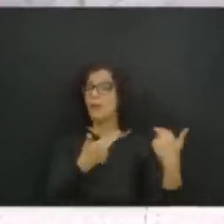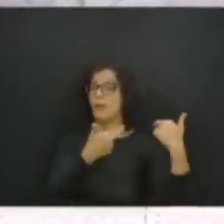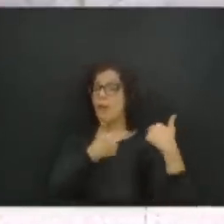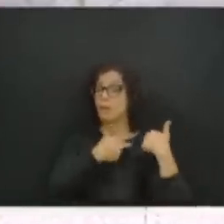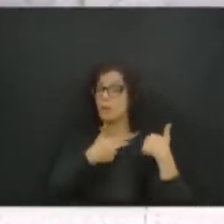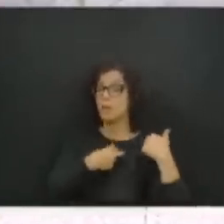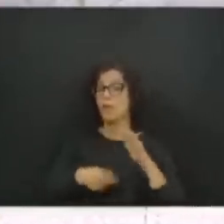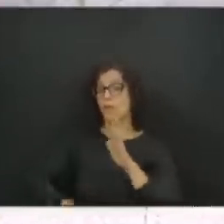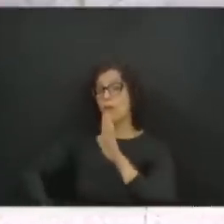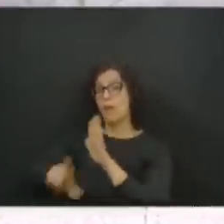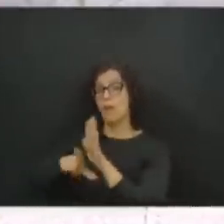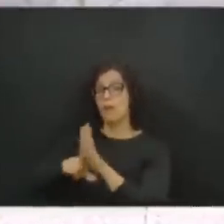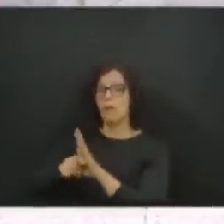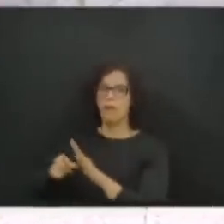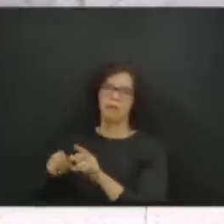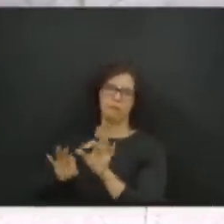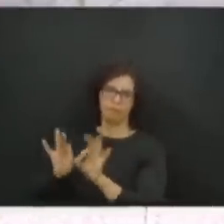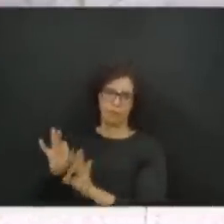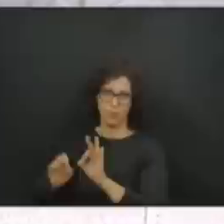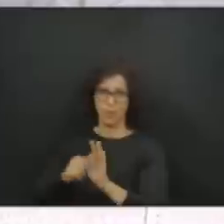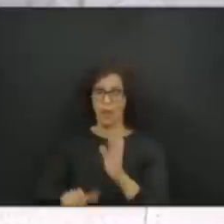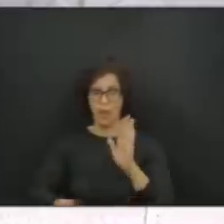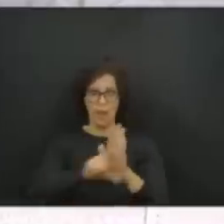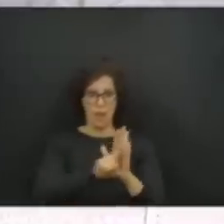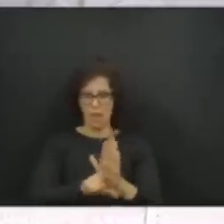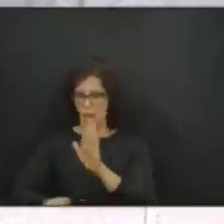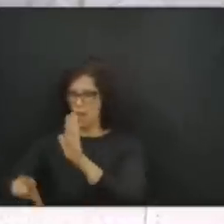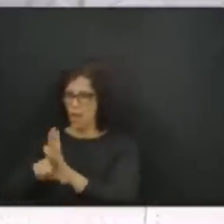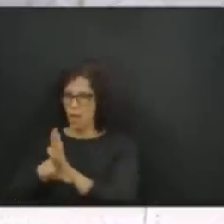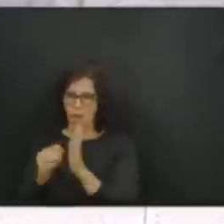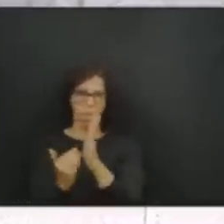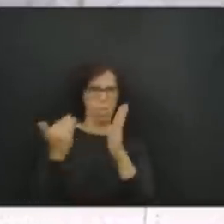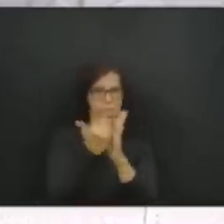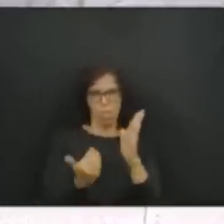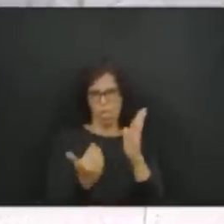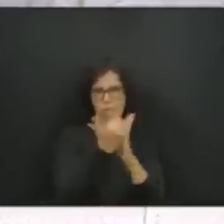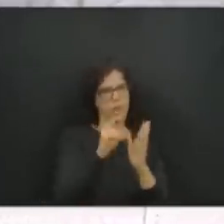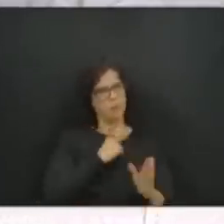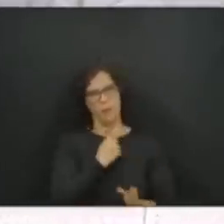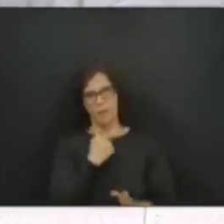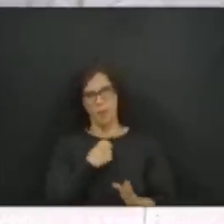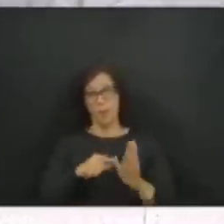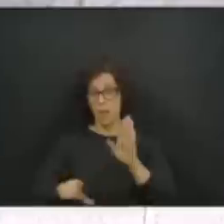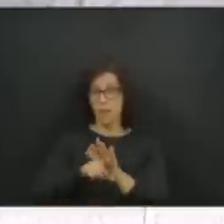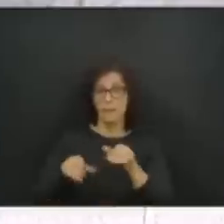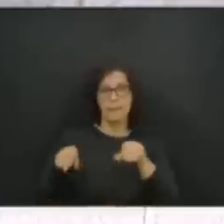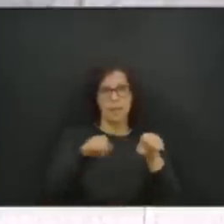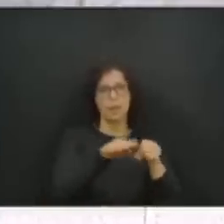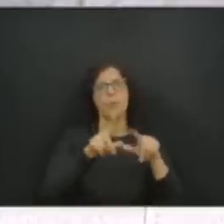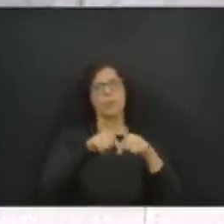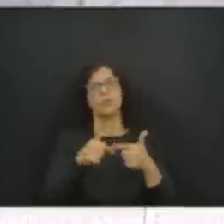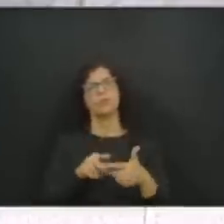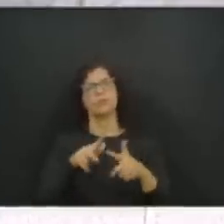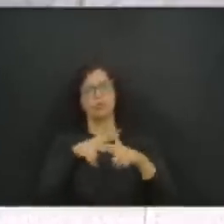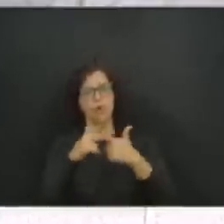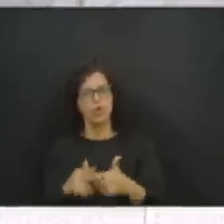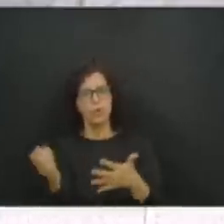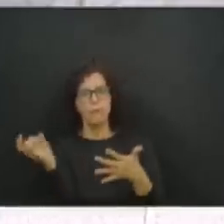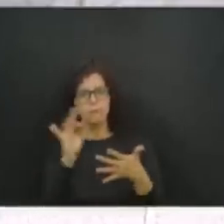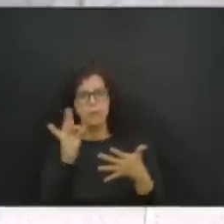temos que fazer uma adequação para que não haja sobreposição e institucional exclusivamente É nesse ponto que nós estamos